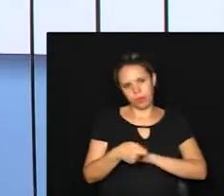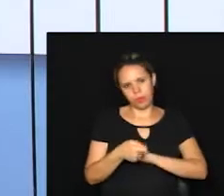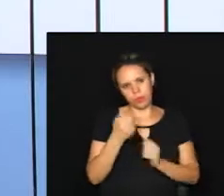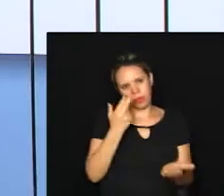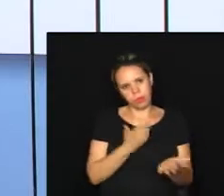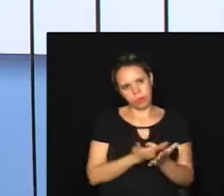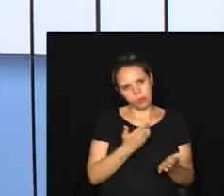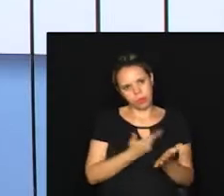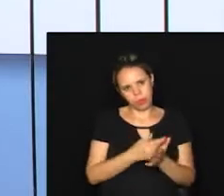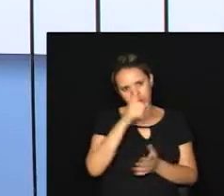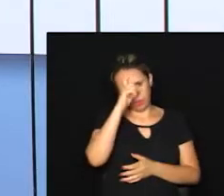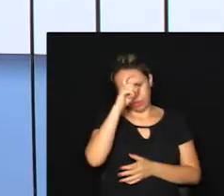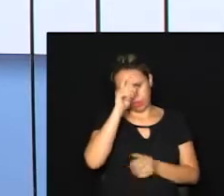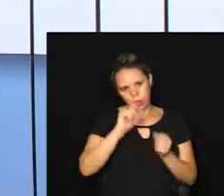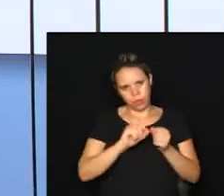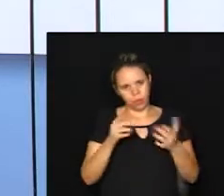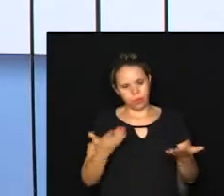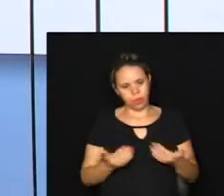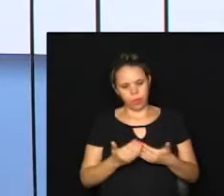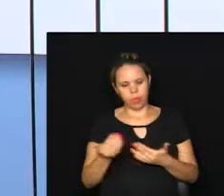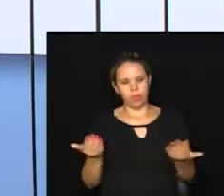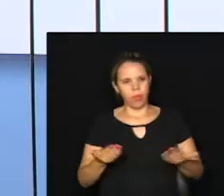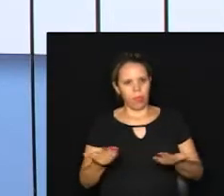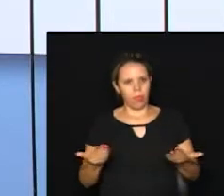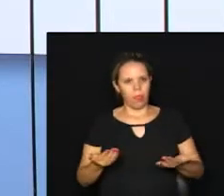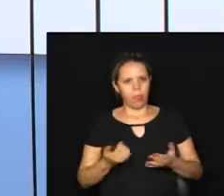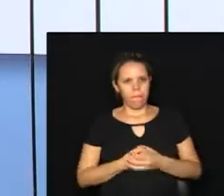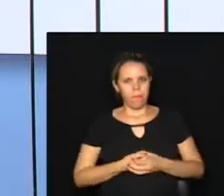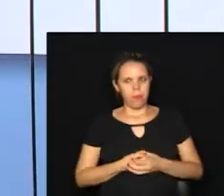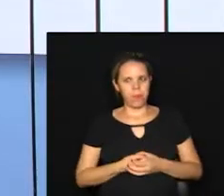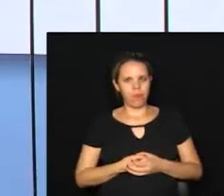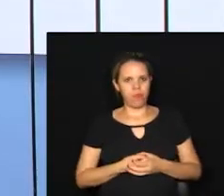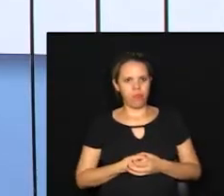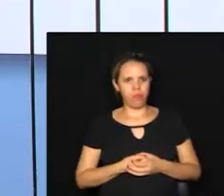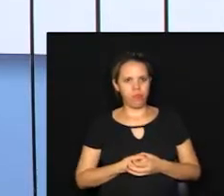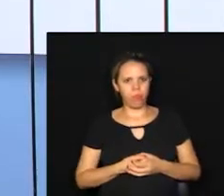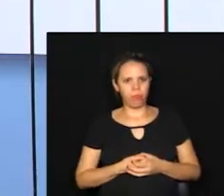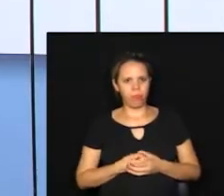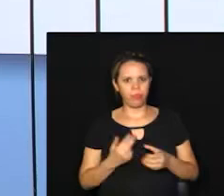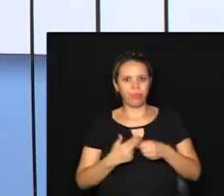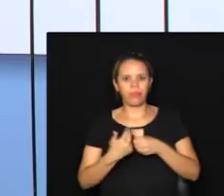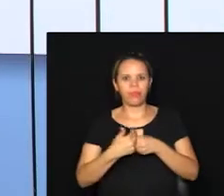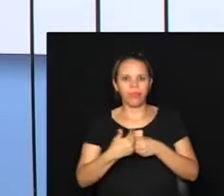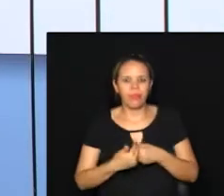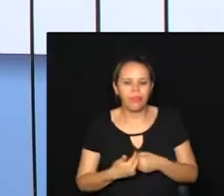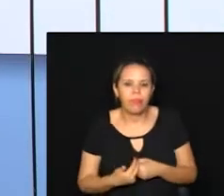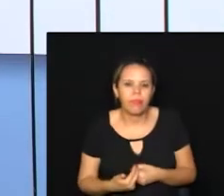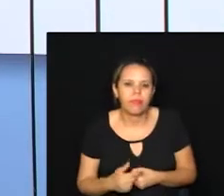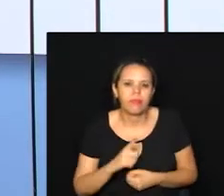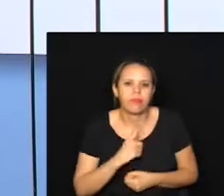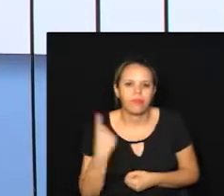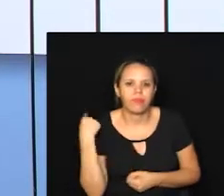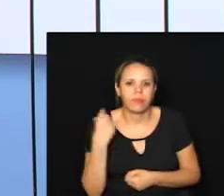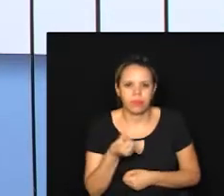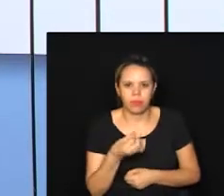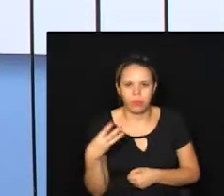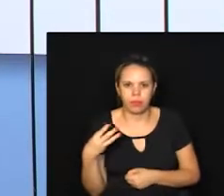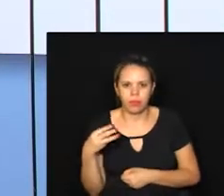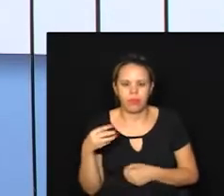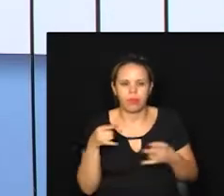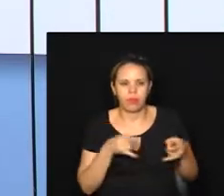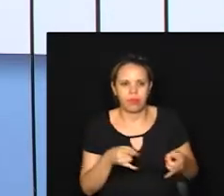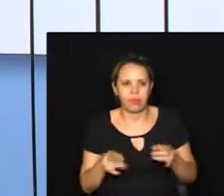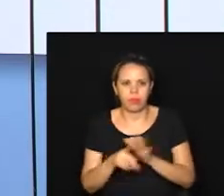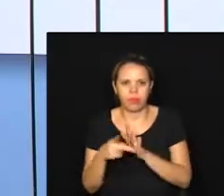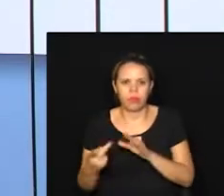leitos que os hospitais estão fazendo. Então, a partir de agora, ficou assim, olha. No HC da Unicamp, que tinha 63 leitos para